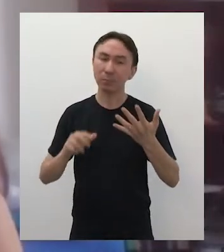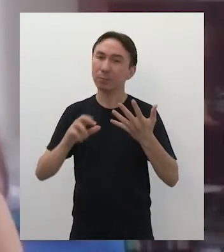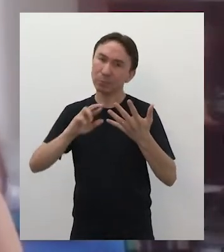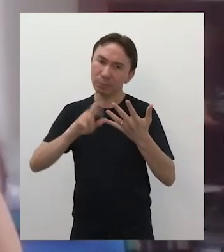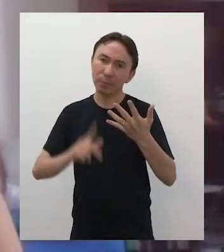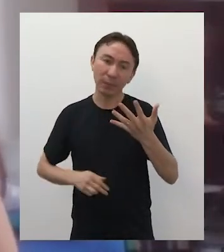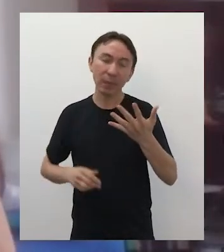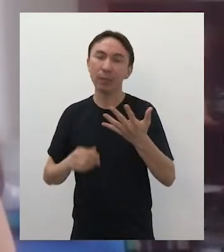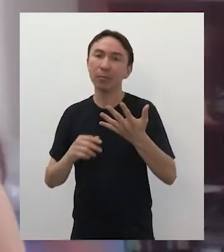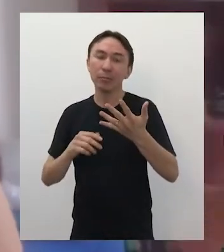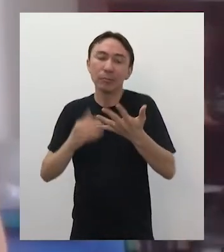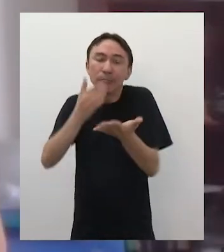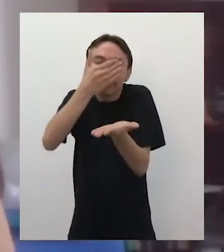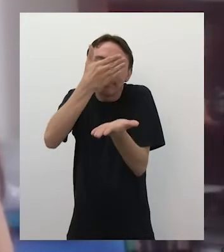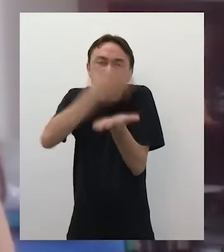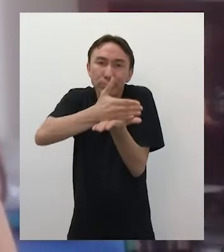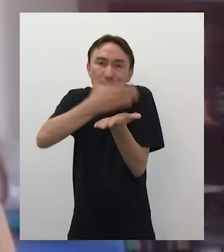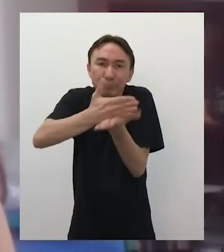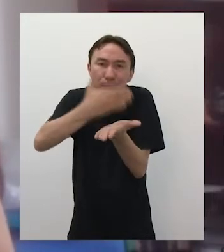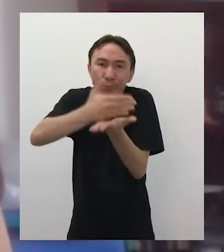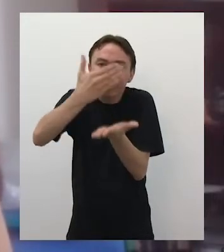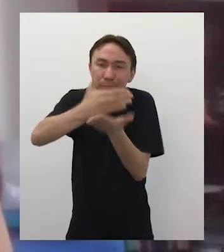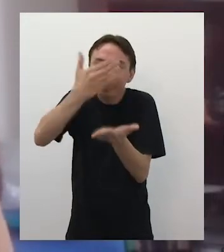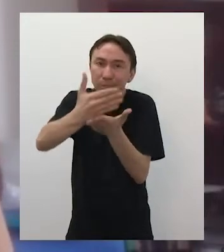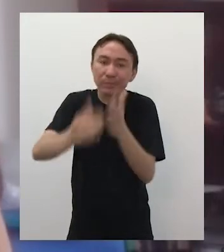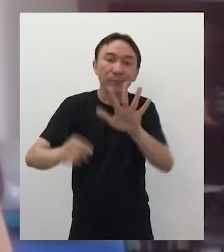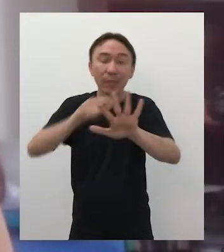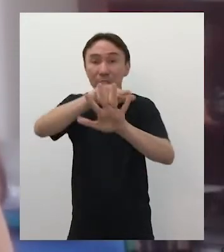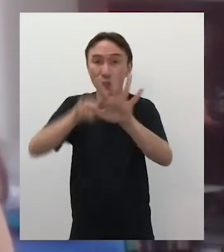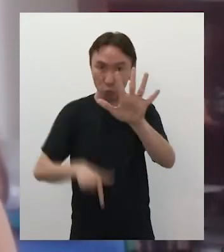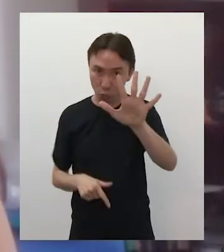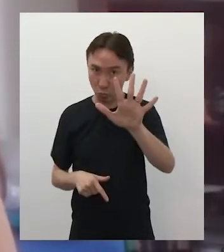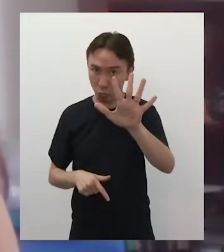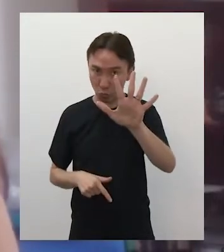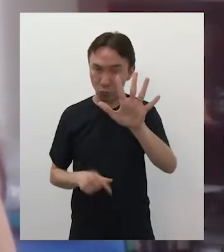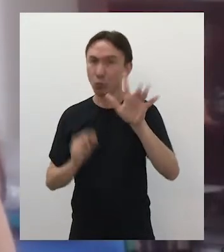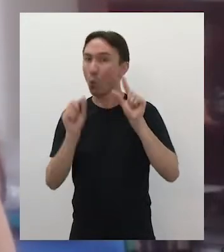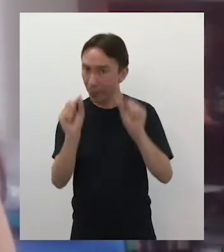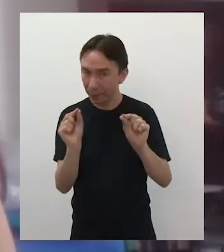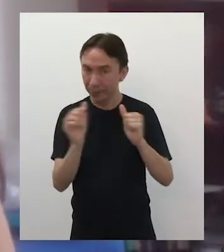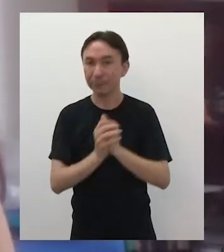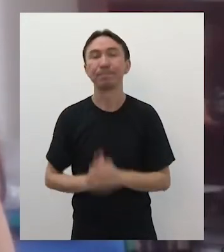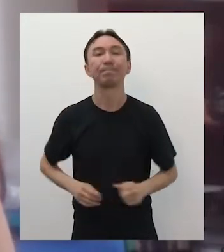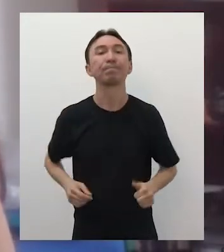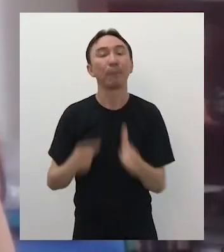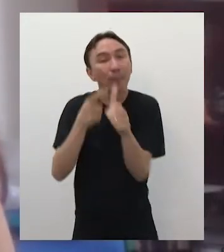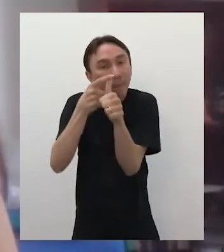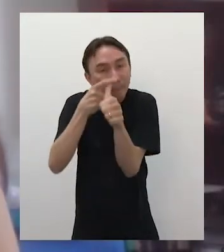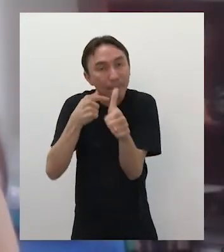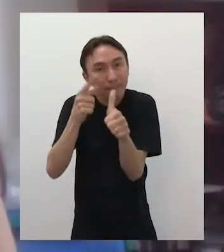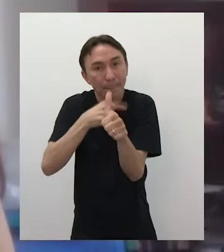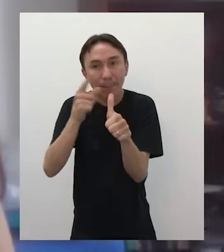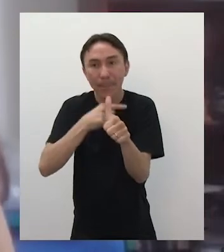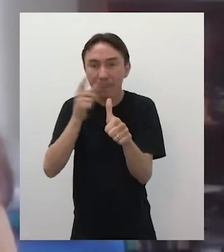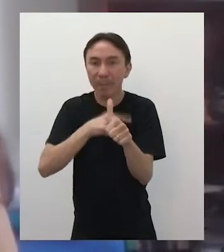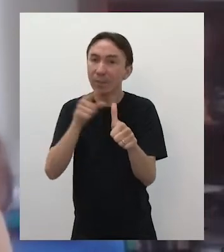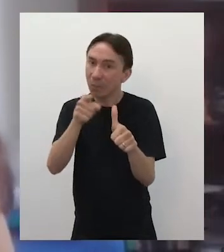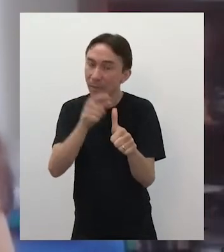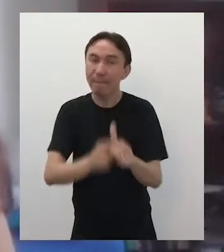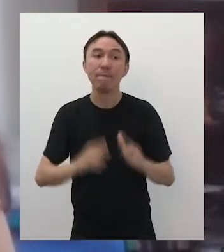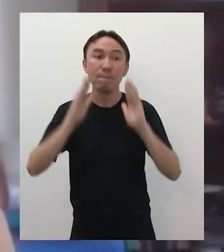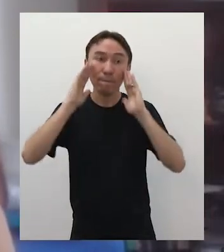organiza, como que a gente se planeja, como que a gente foca naquilo que a gente precisa fazer. Ela é composta por